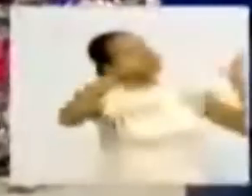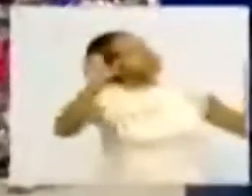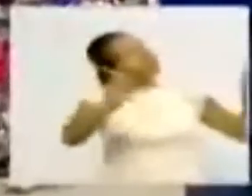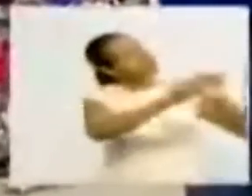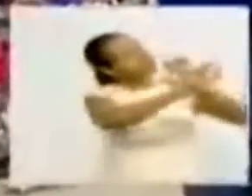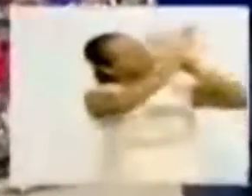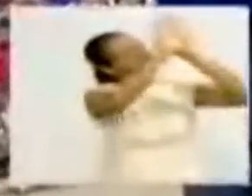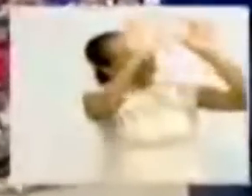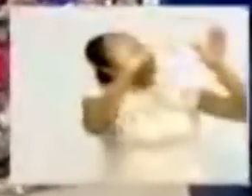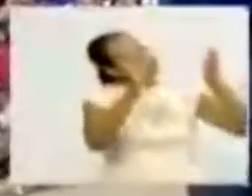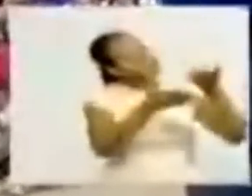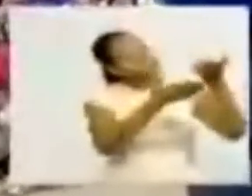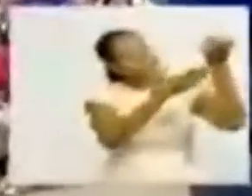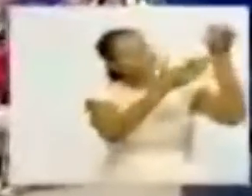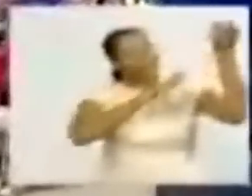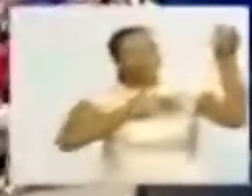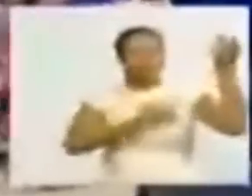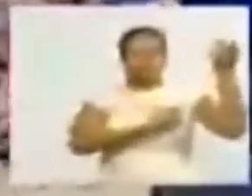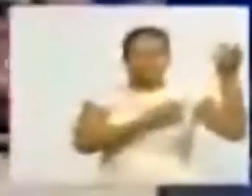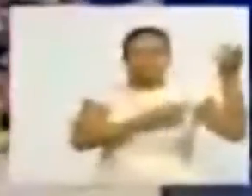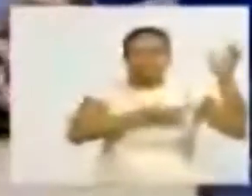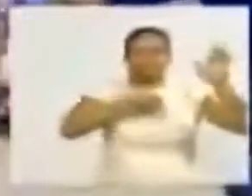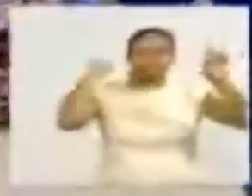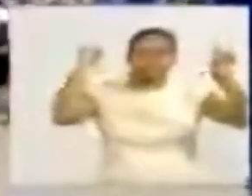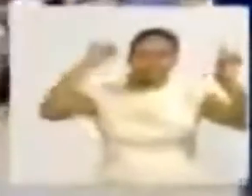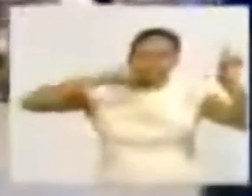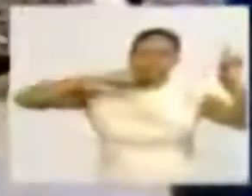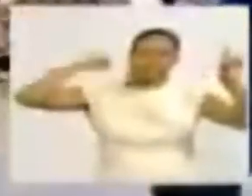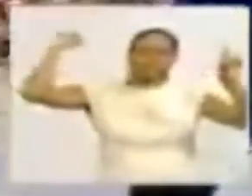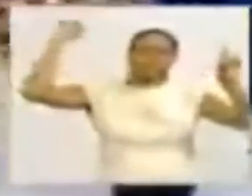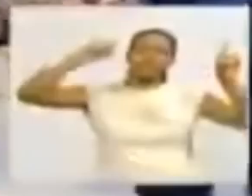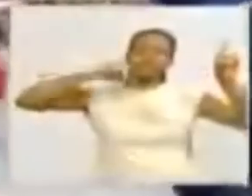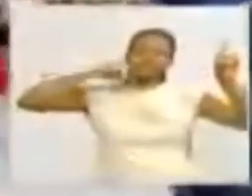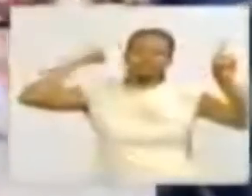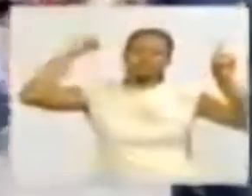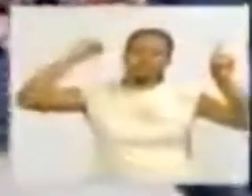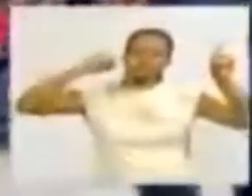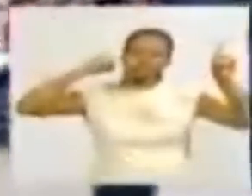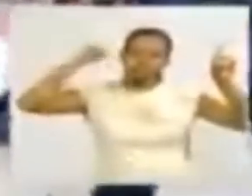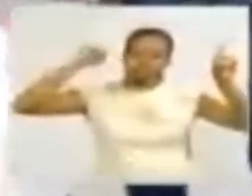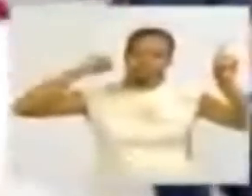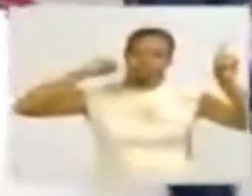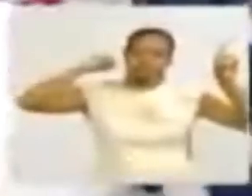toda glória, é dele a vitória. Senta, gente, por favor.